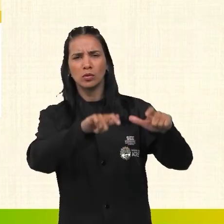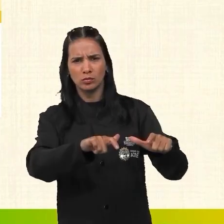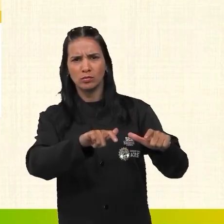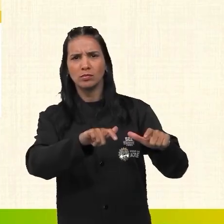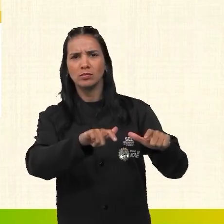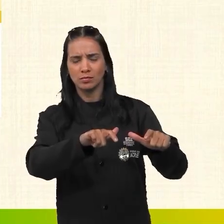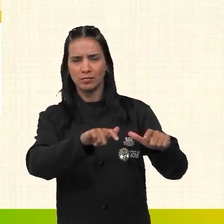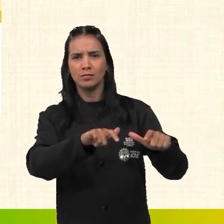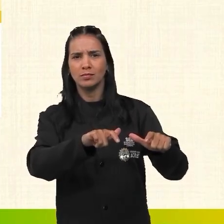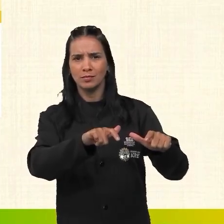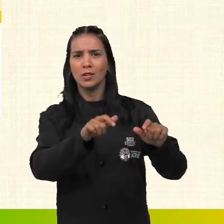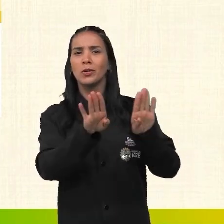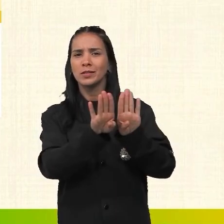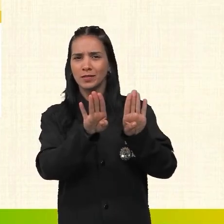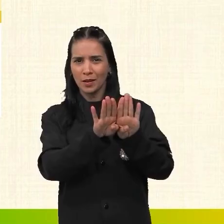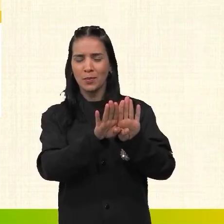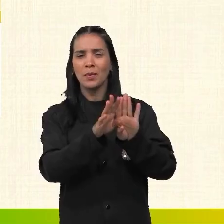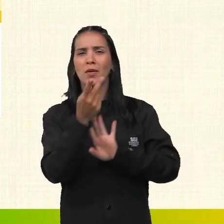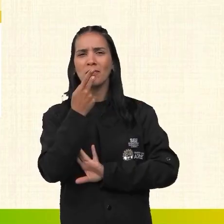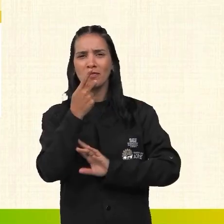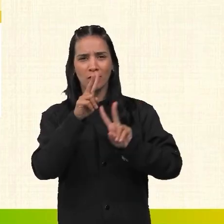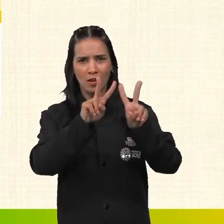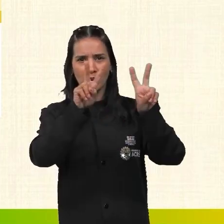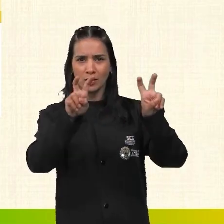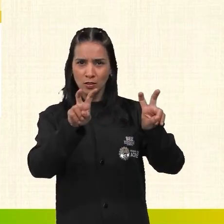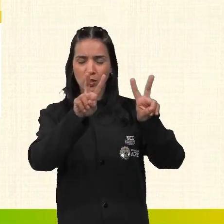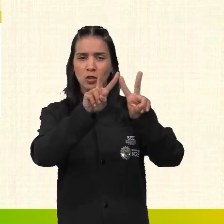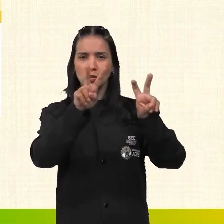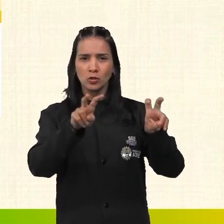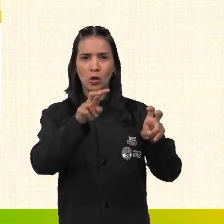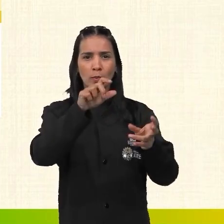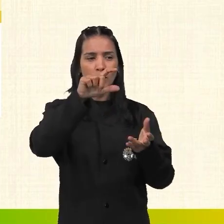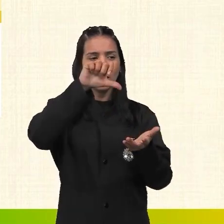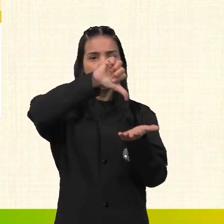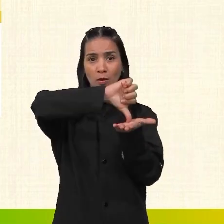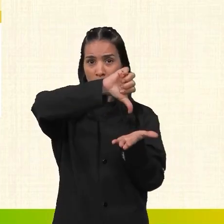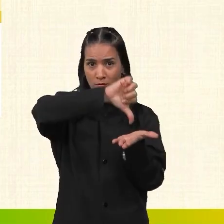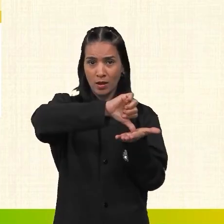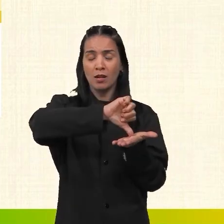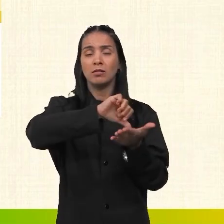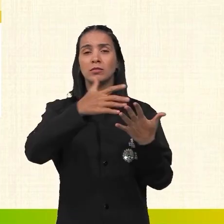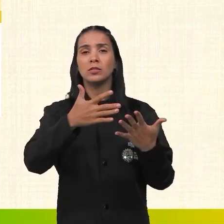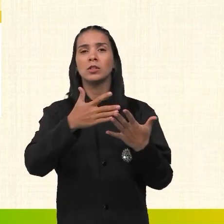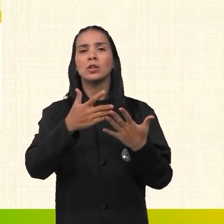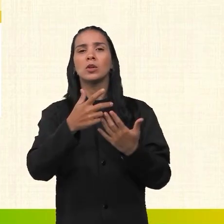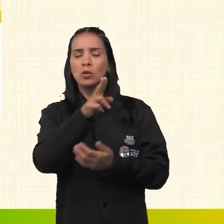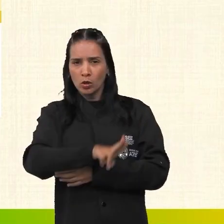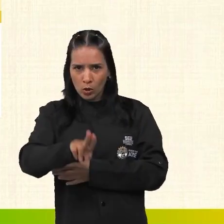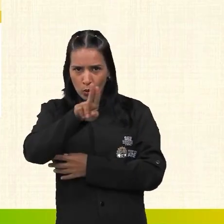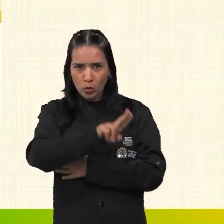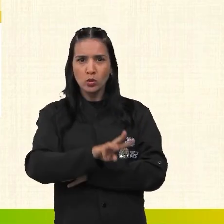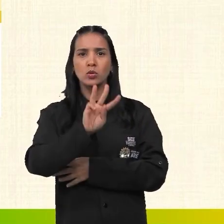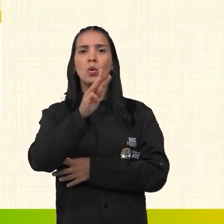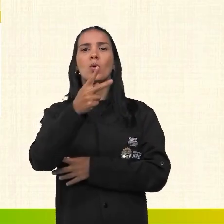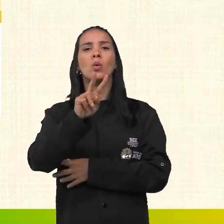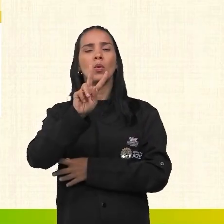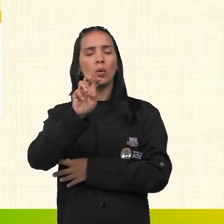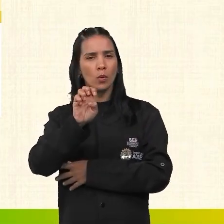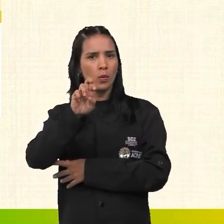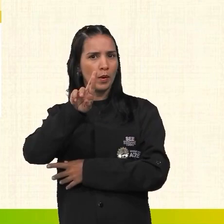Então, eu estou também falando sobre uma localização de um local, então eu também vou utilizar o